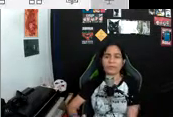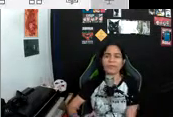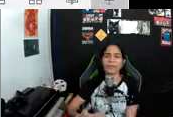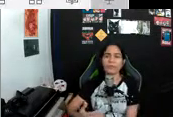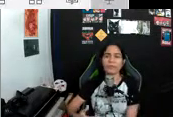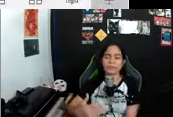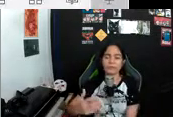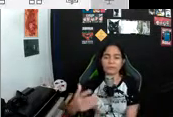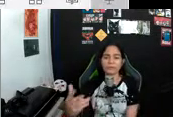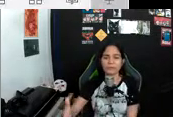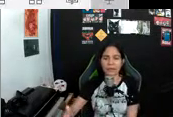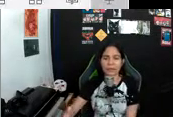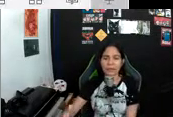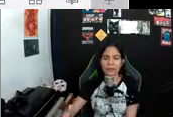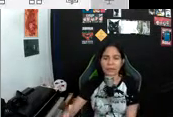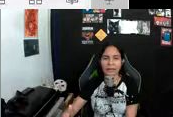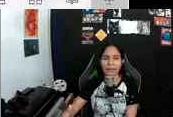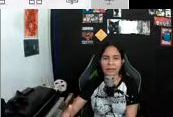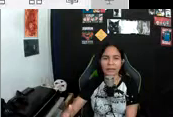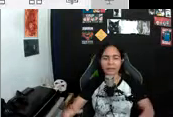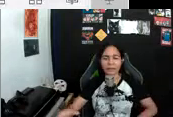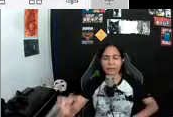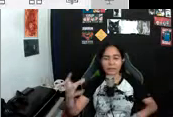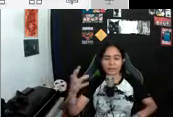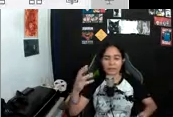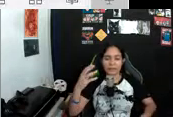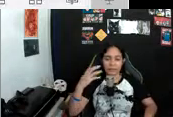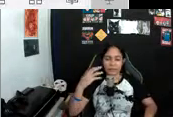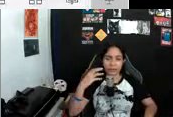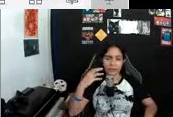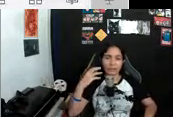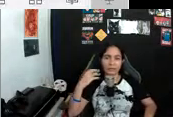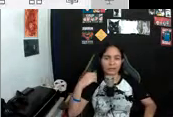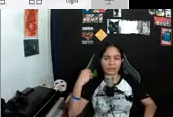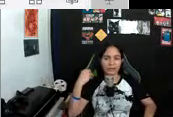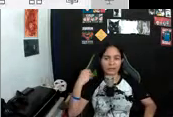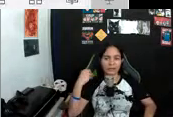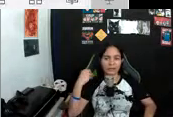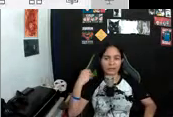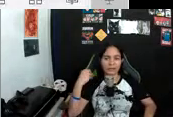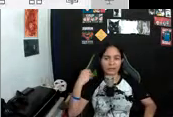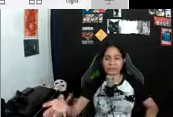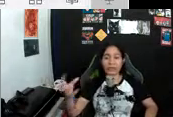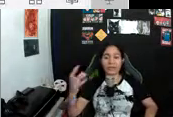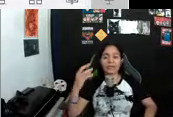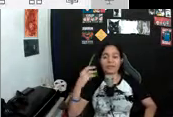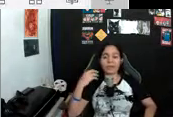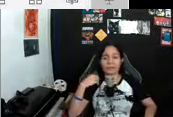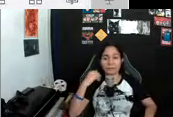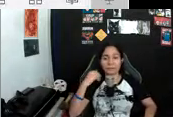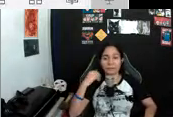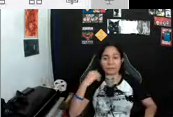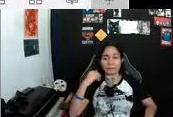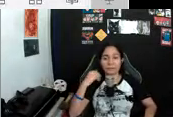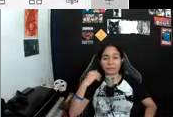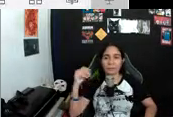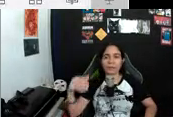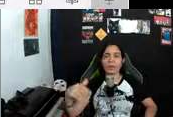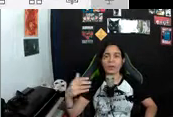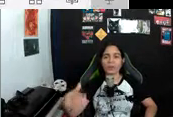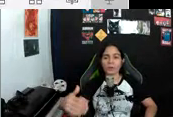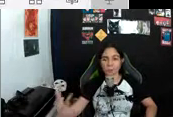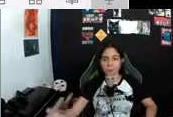direito, sim, de buscar, né, melhoria, não apenas para os pacientes, mas para